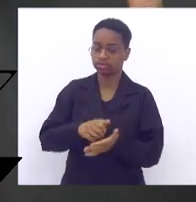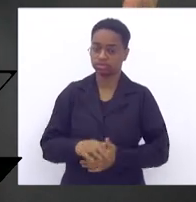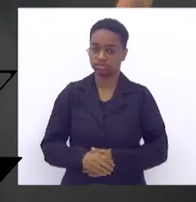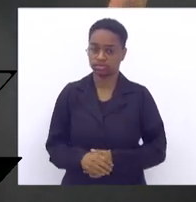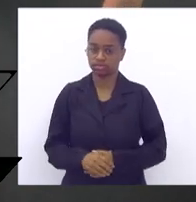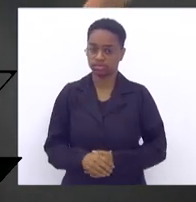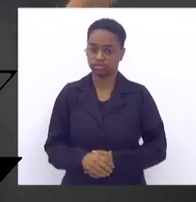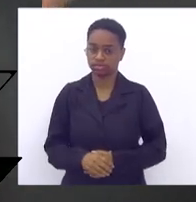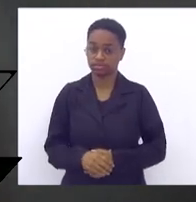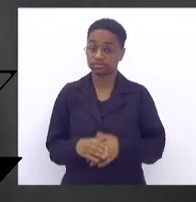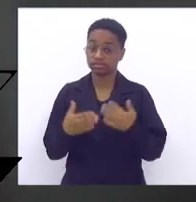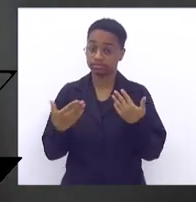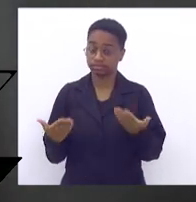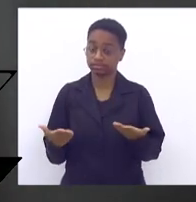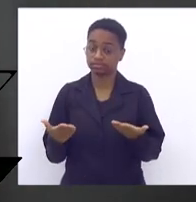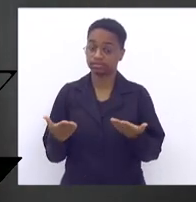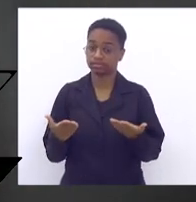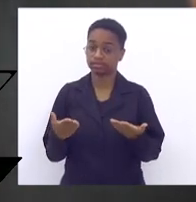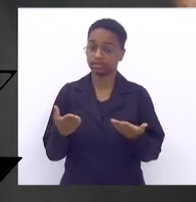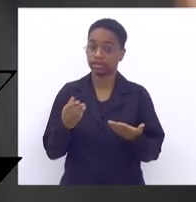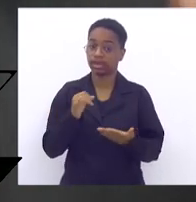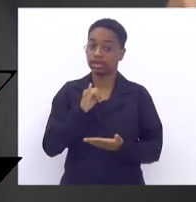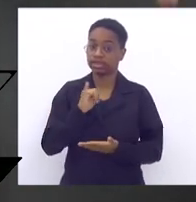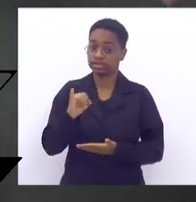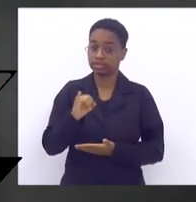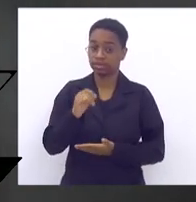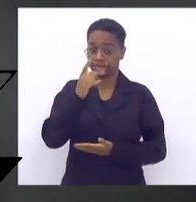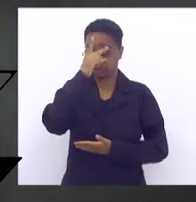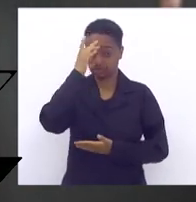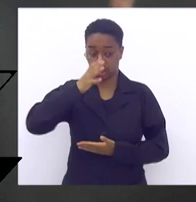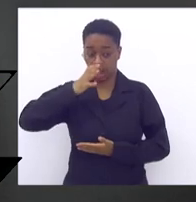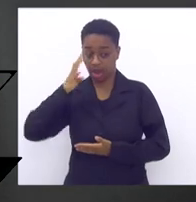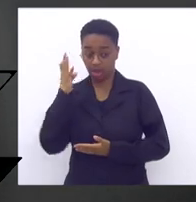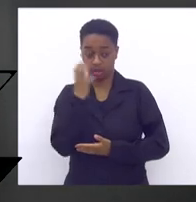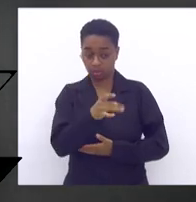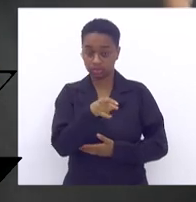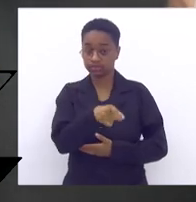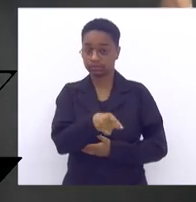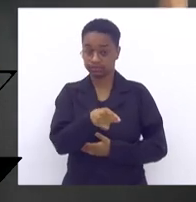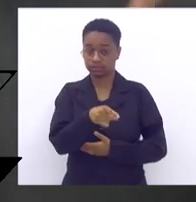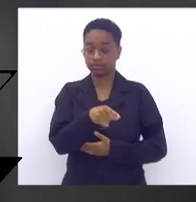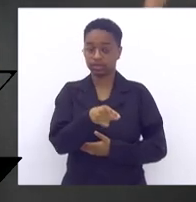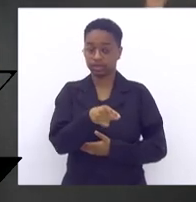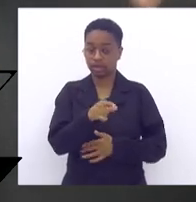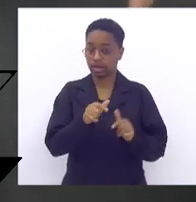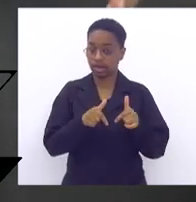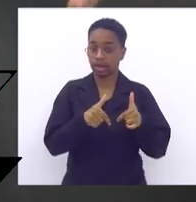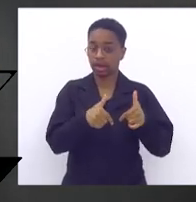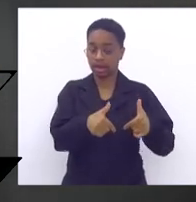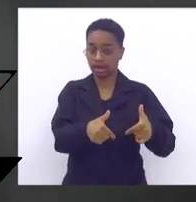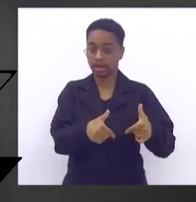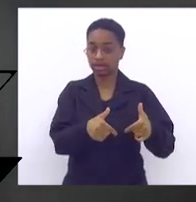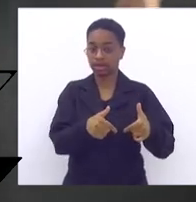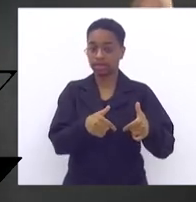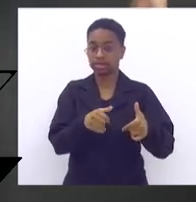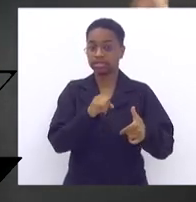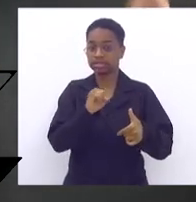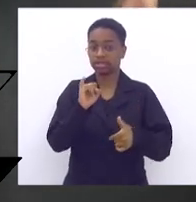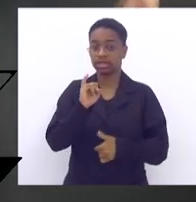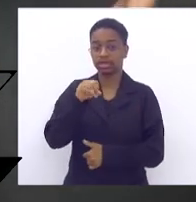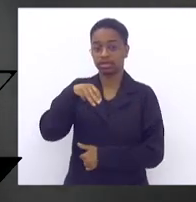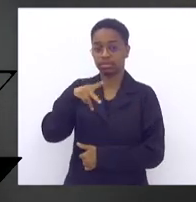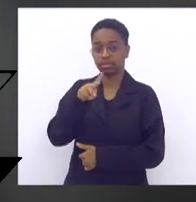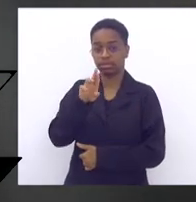Bom, se você é acusado de improbidade com crime contra o erário, na hora que a improbidade